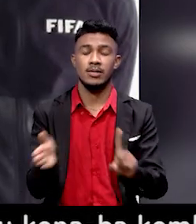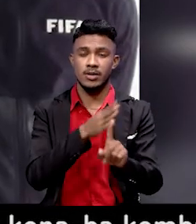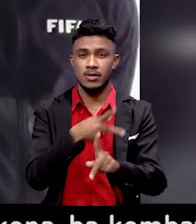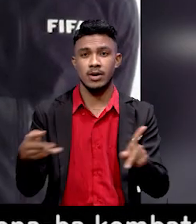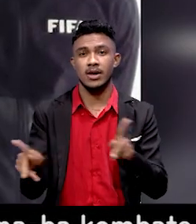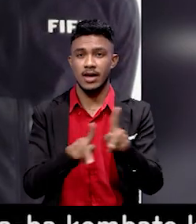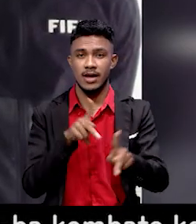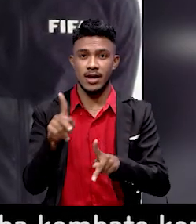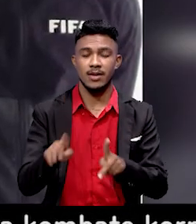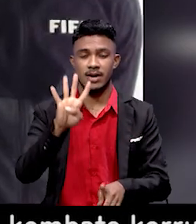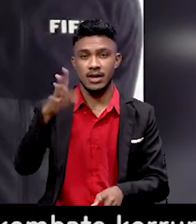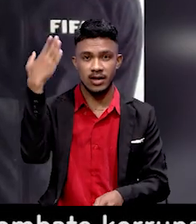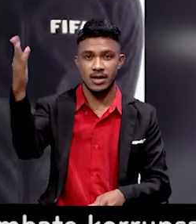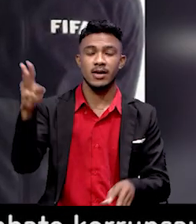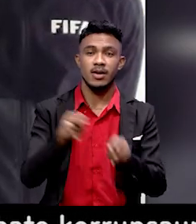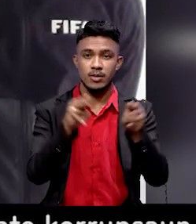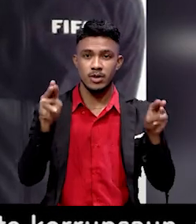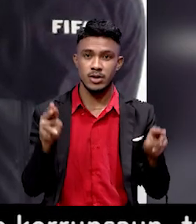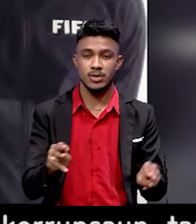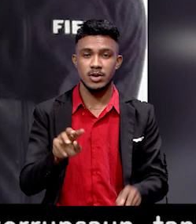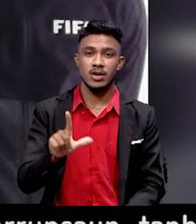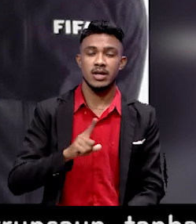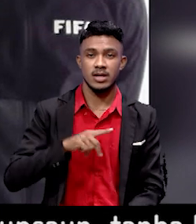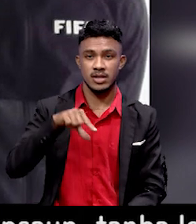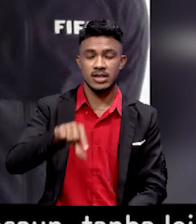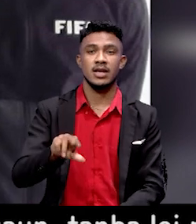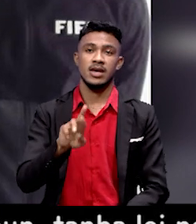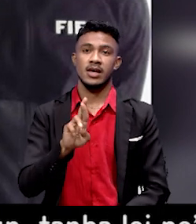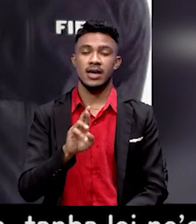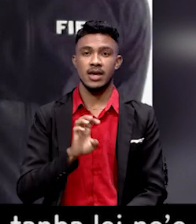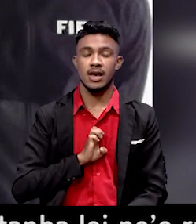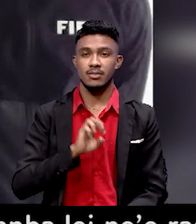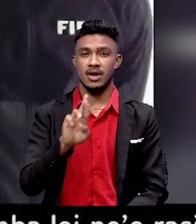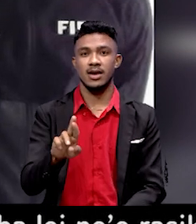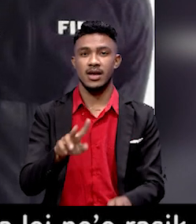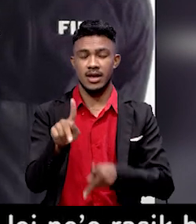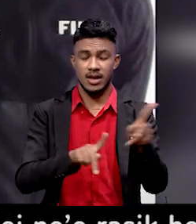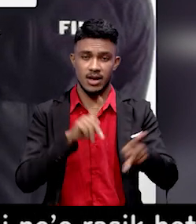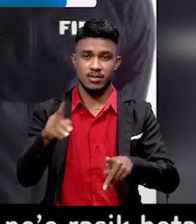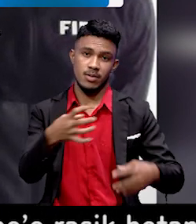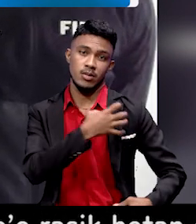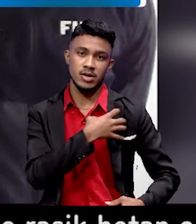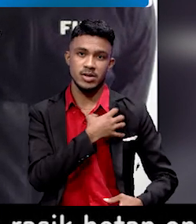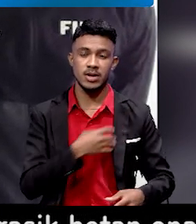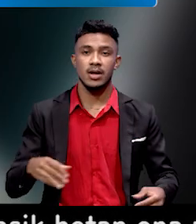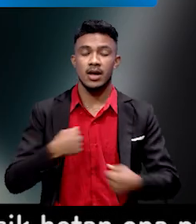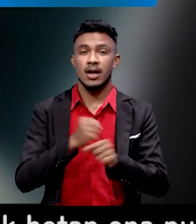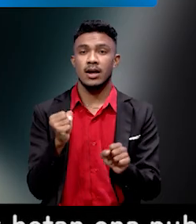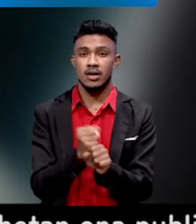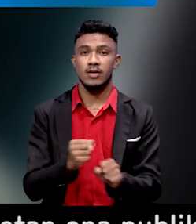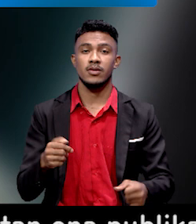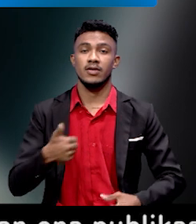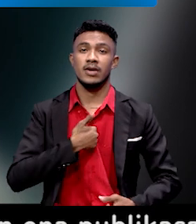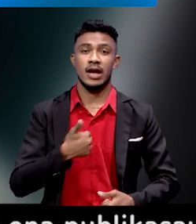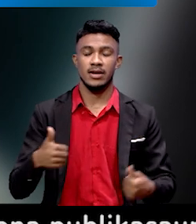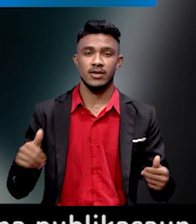a área fronteira, município Likisa Ermera. A gente polícia nemos, hala agressão físico, rassoro labarek, minoridade ida, nebe foi